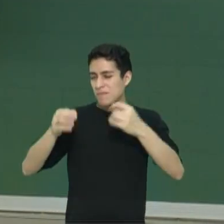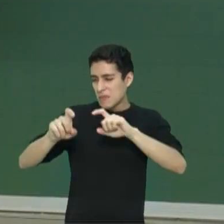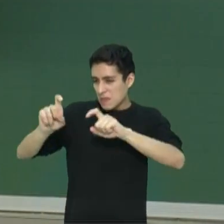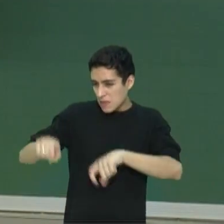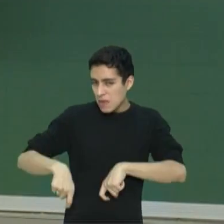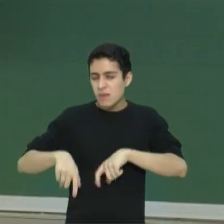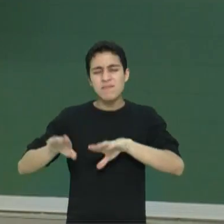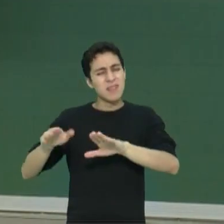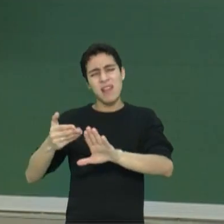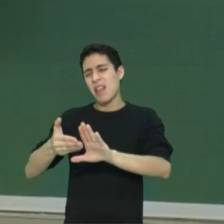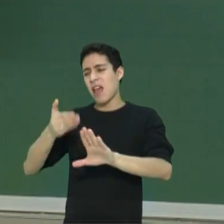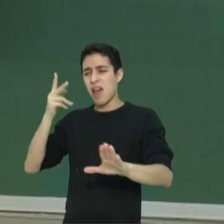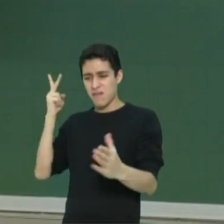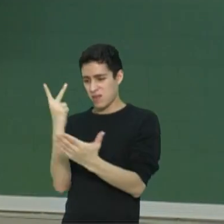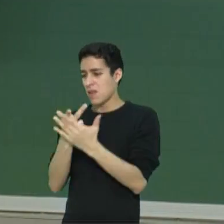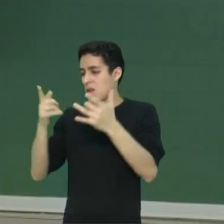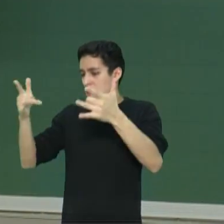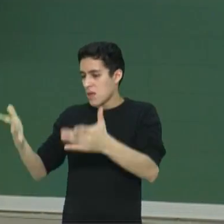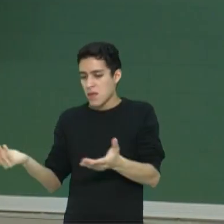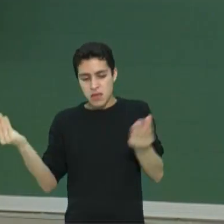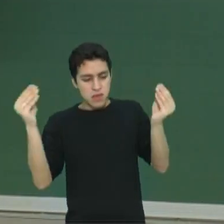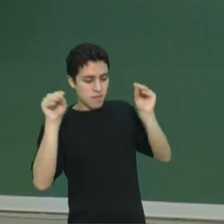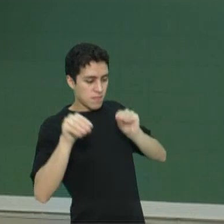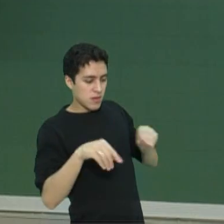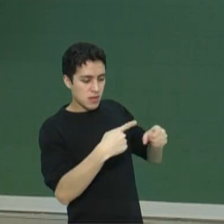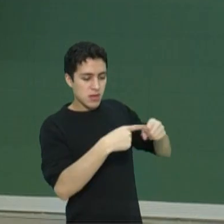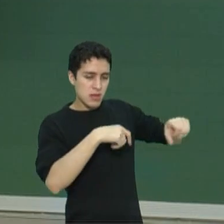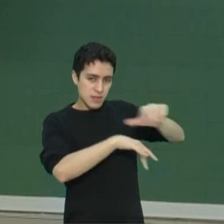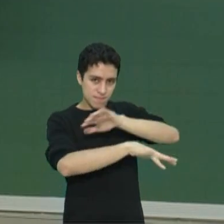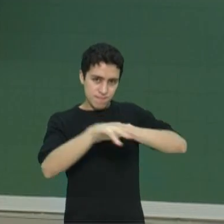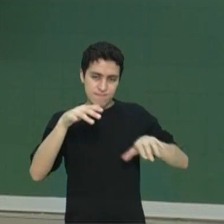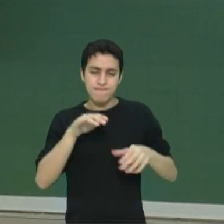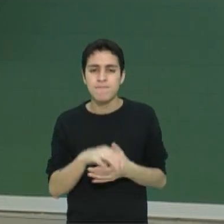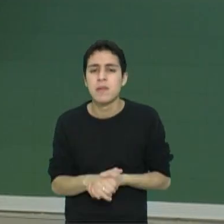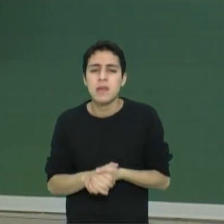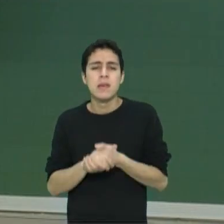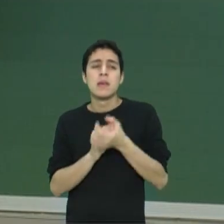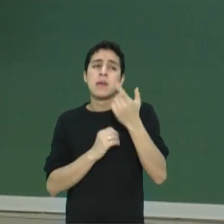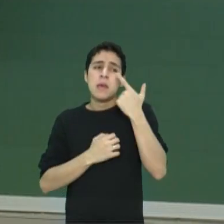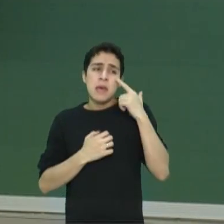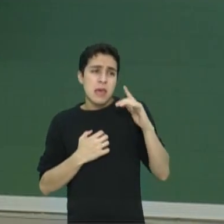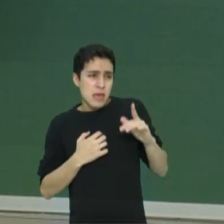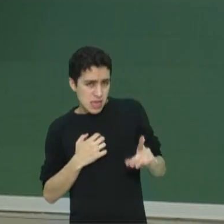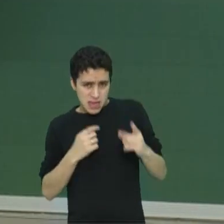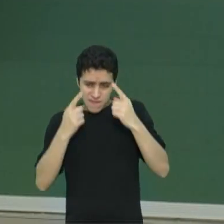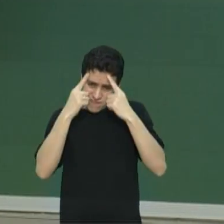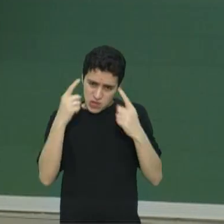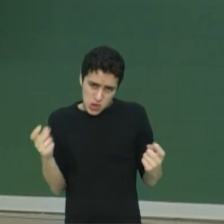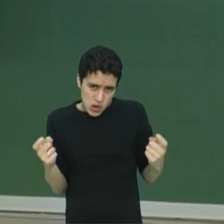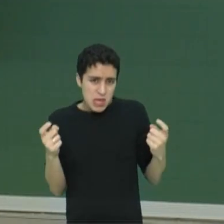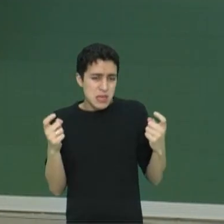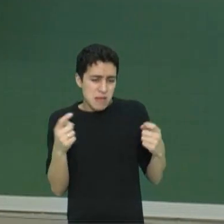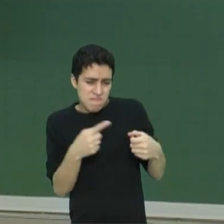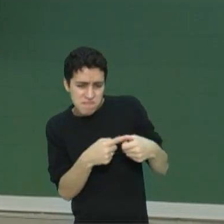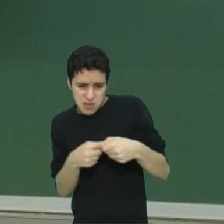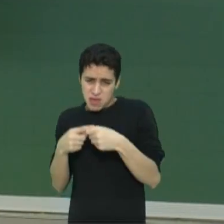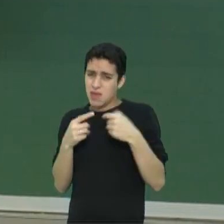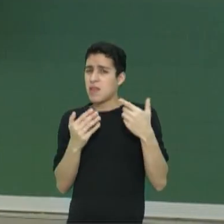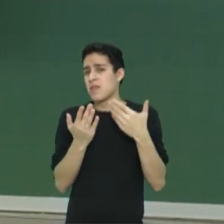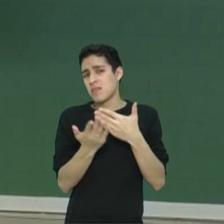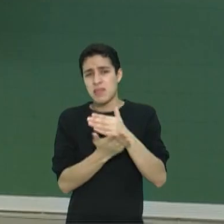lá no passado né e a violência urbana né e a gente pode perceber isso não tem nada a ver com